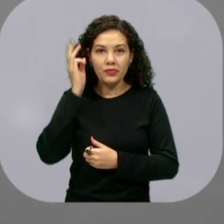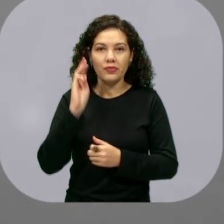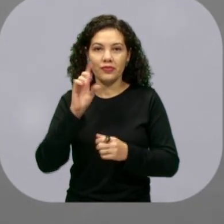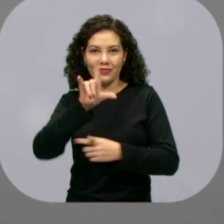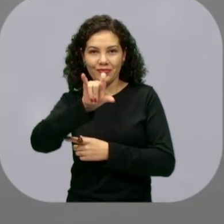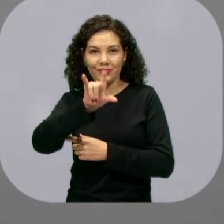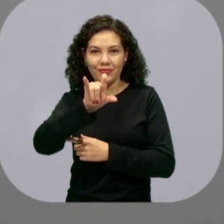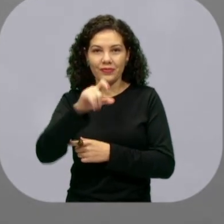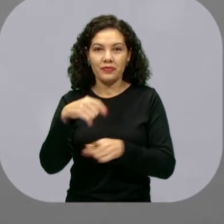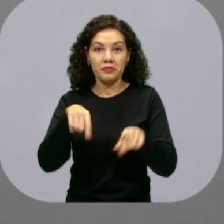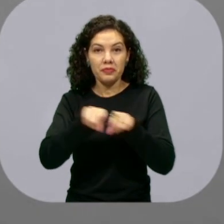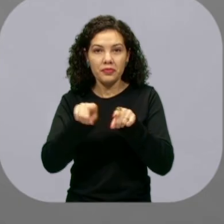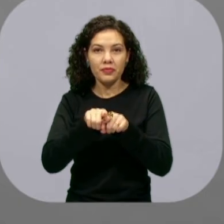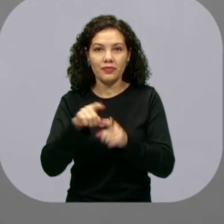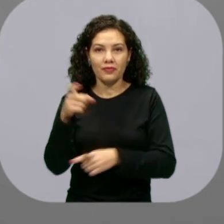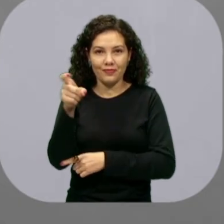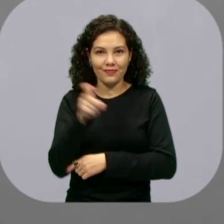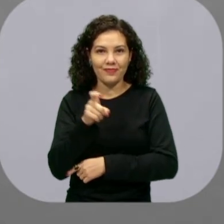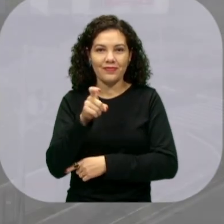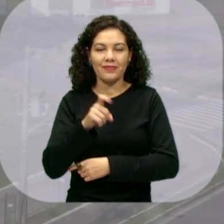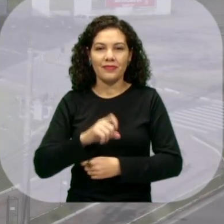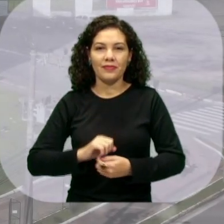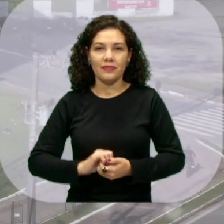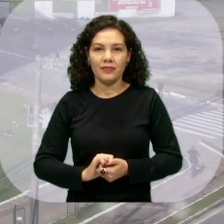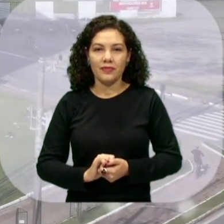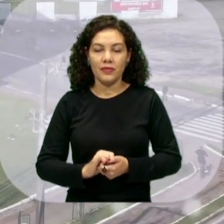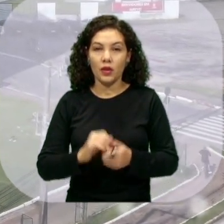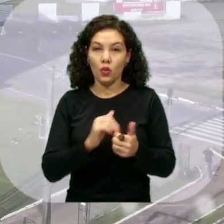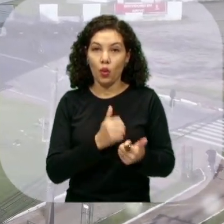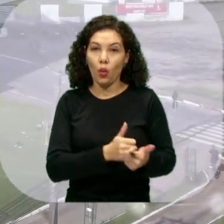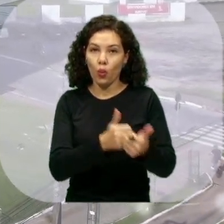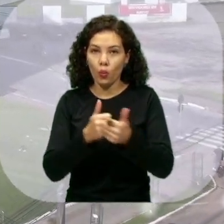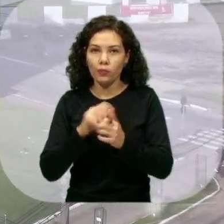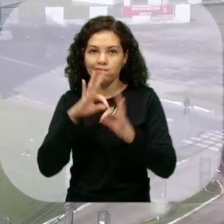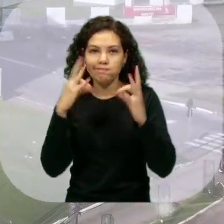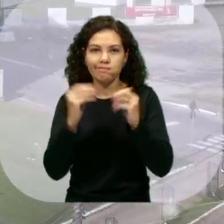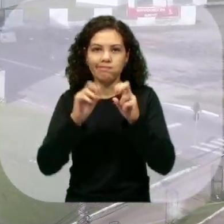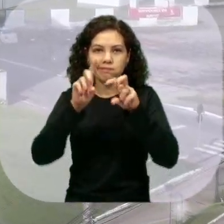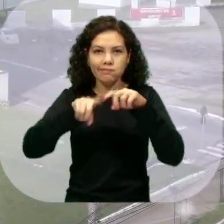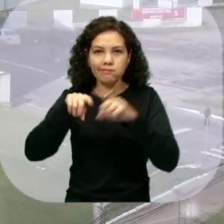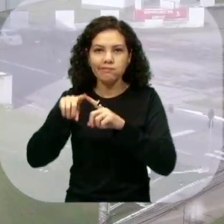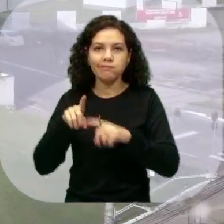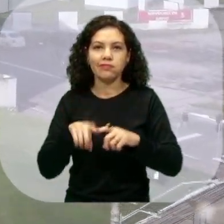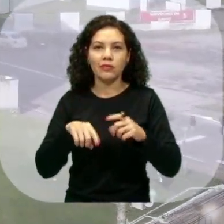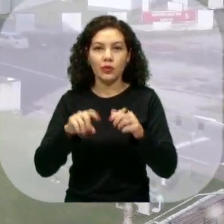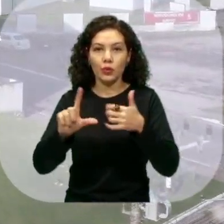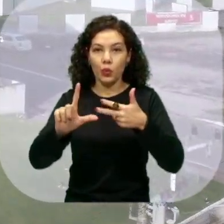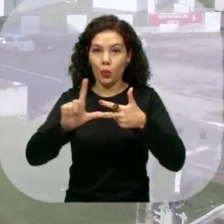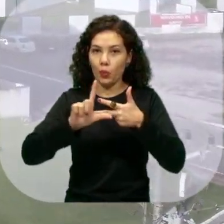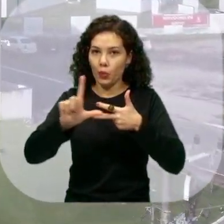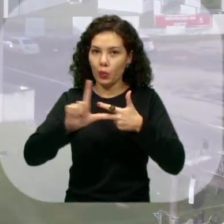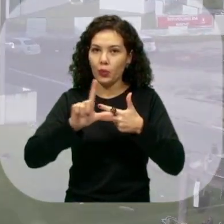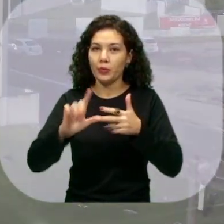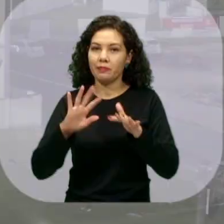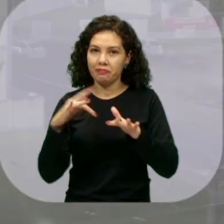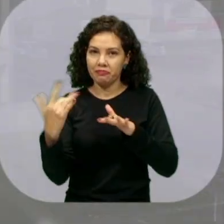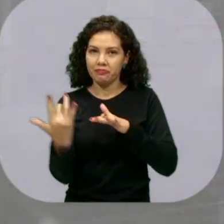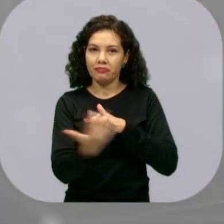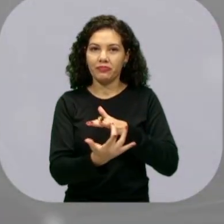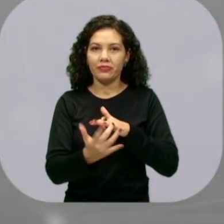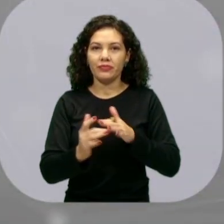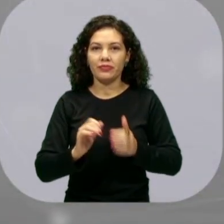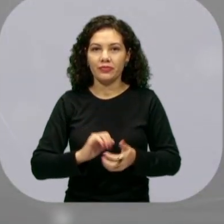no Instagram e também no X. Acompanhe todo o conteúdo do Poder Legislativo nas redes